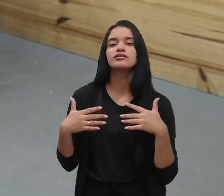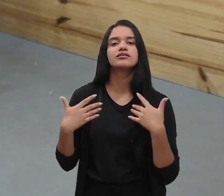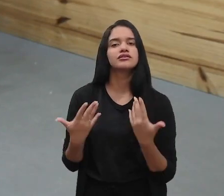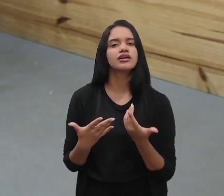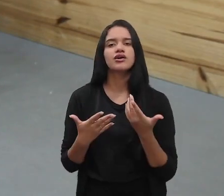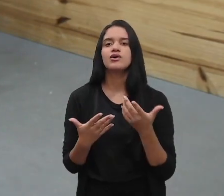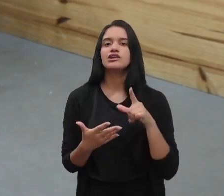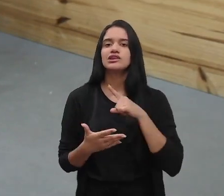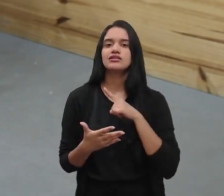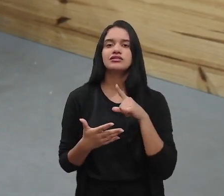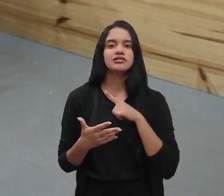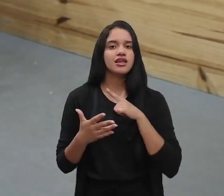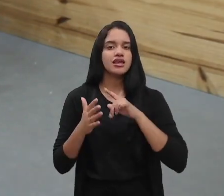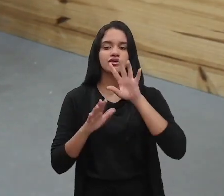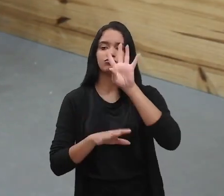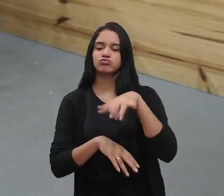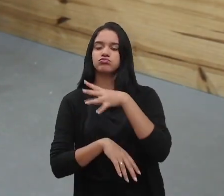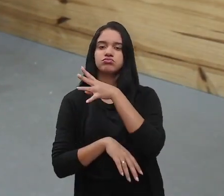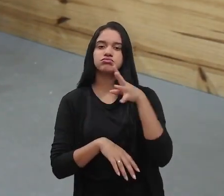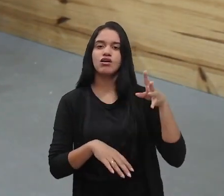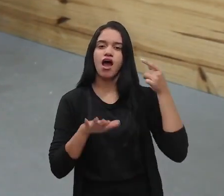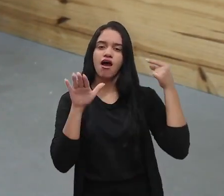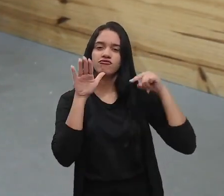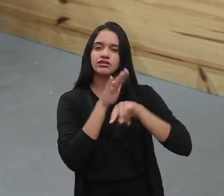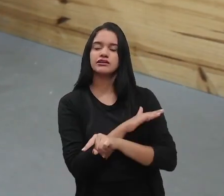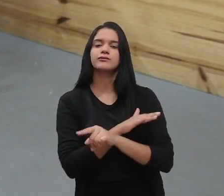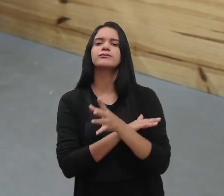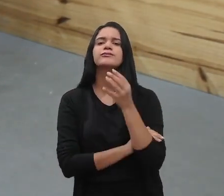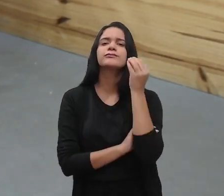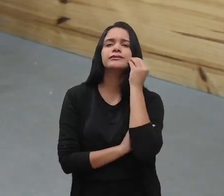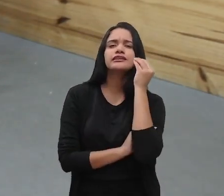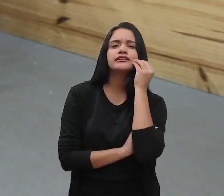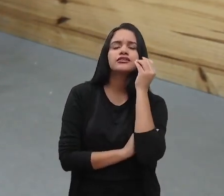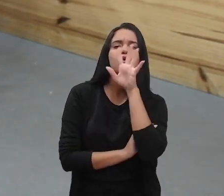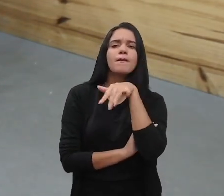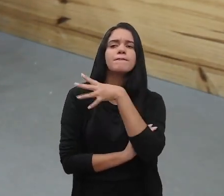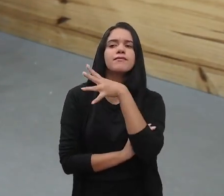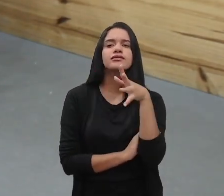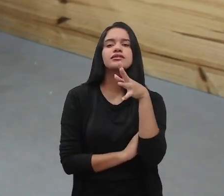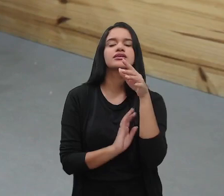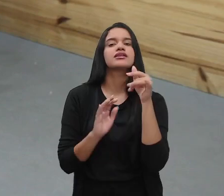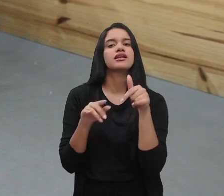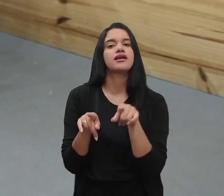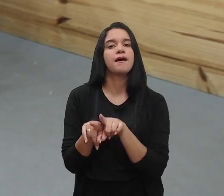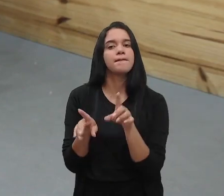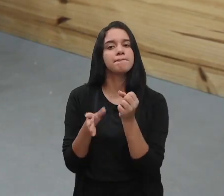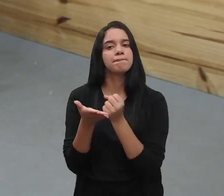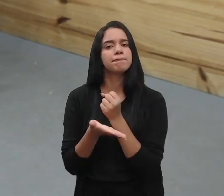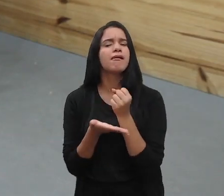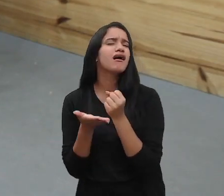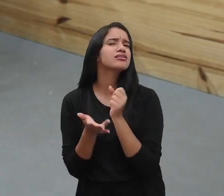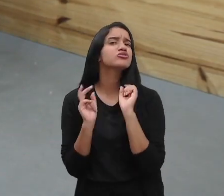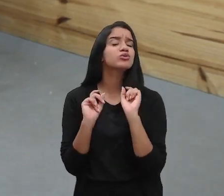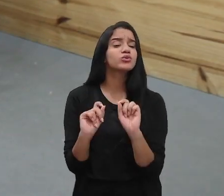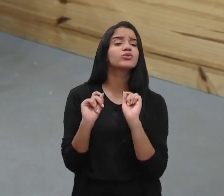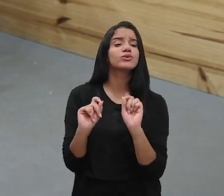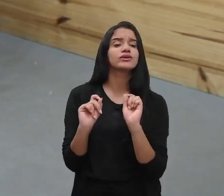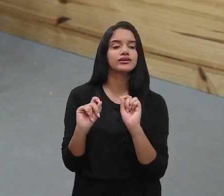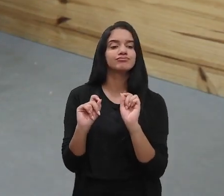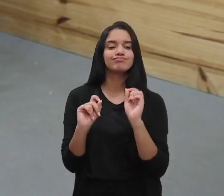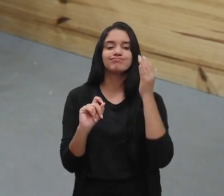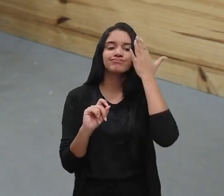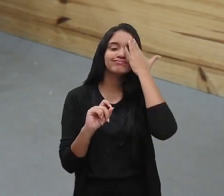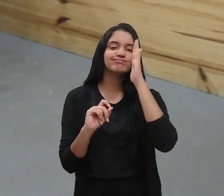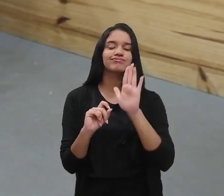um Excel avançado, aí a gente coloca lá na frente do computador uma planilha básica, um Ctrl+C, Ctrl+V. O que é isso? Não